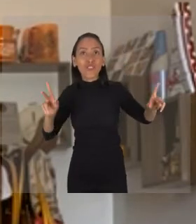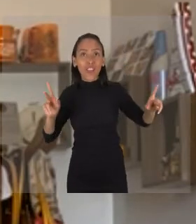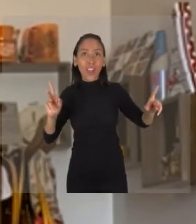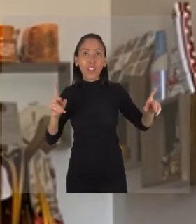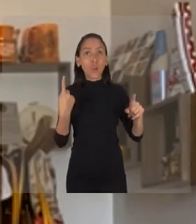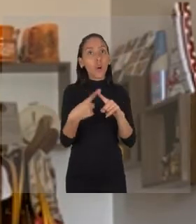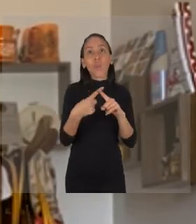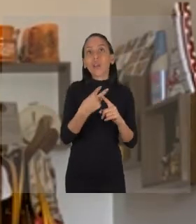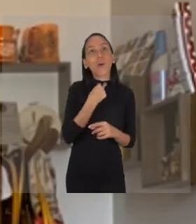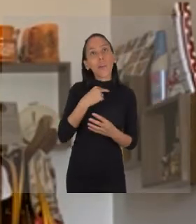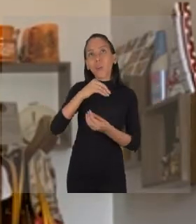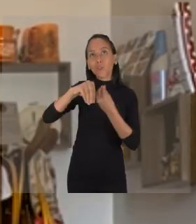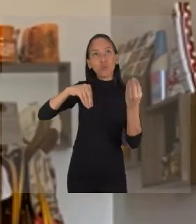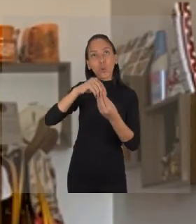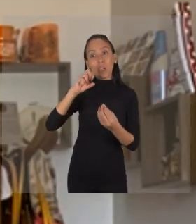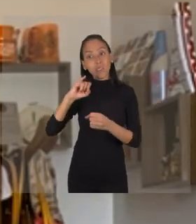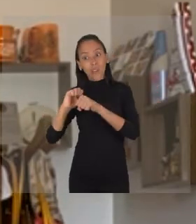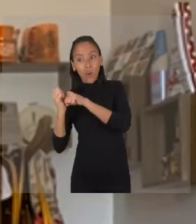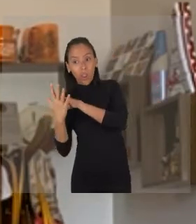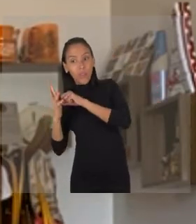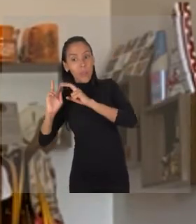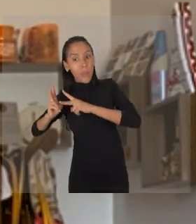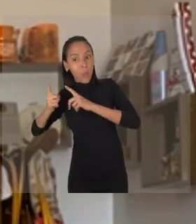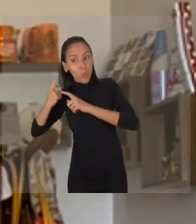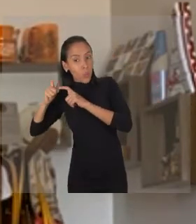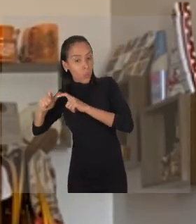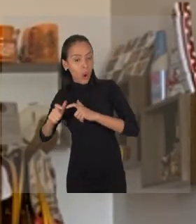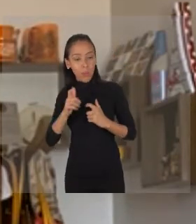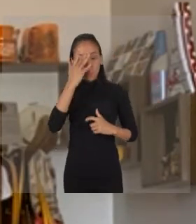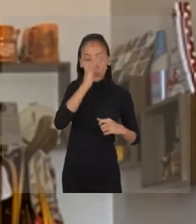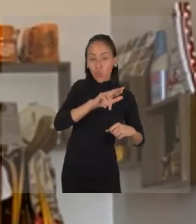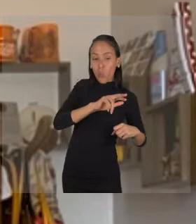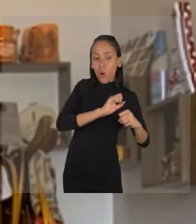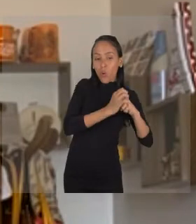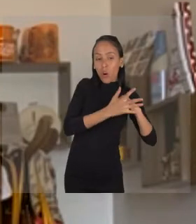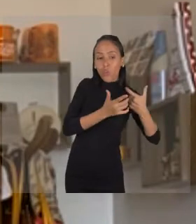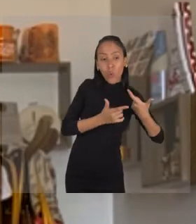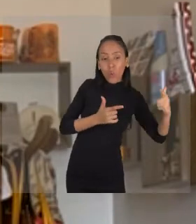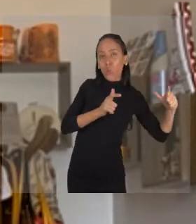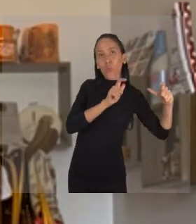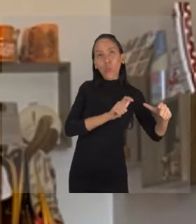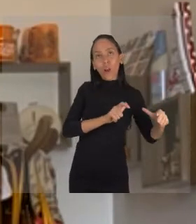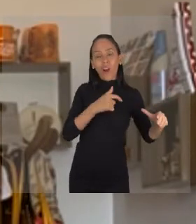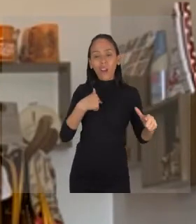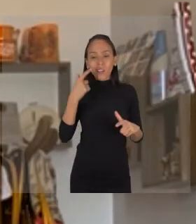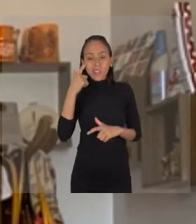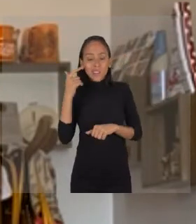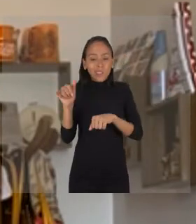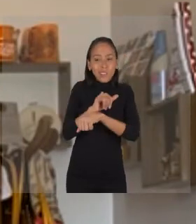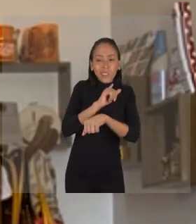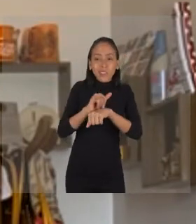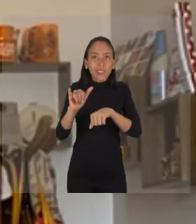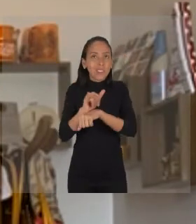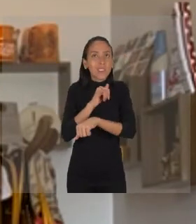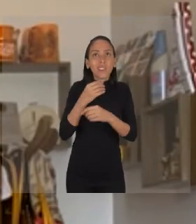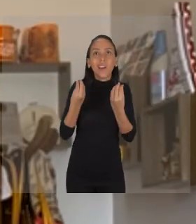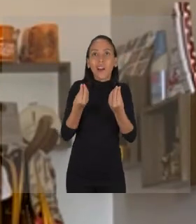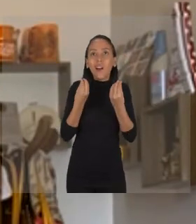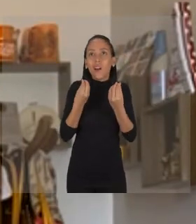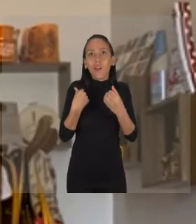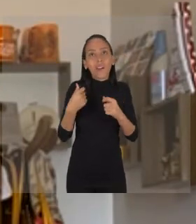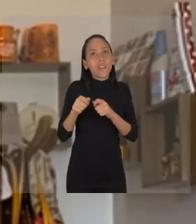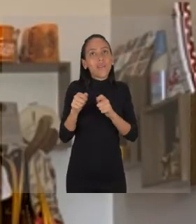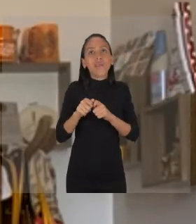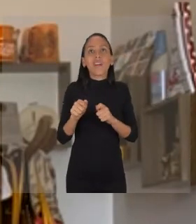Covid, porque não pode misturar. Então, aí eu fui manejando do jeito que dava, sabe? Com os recursos que tinha.